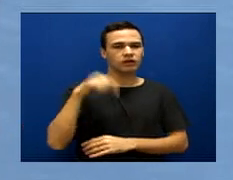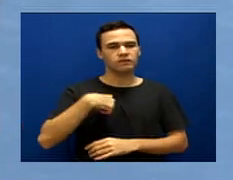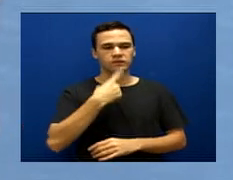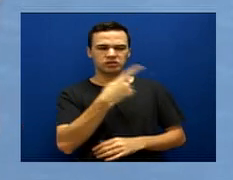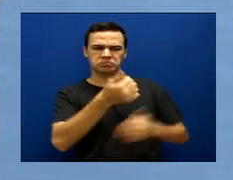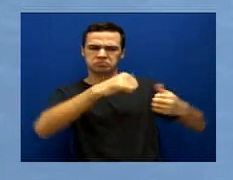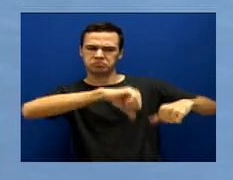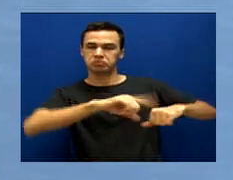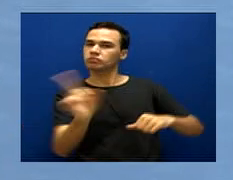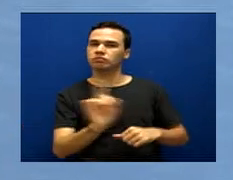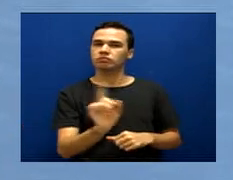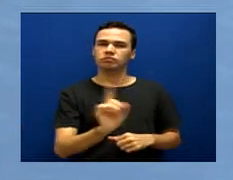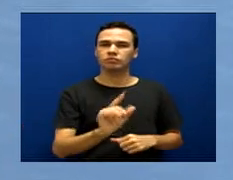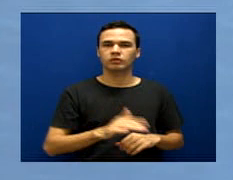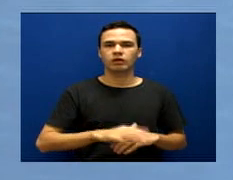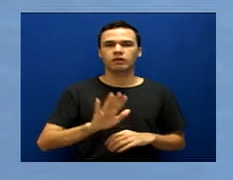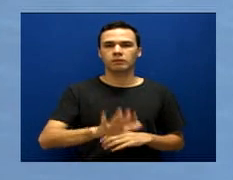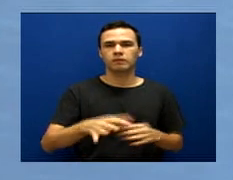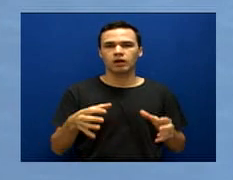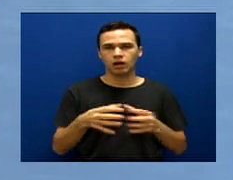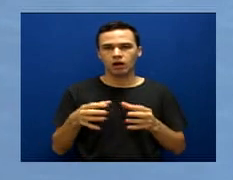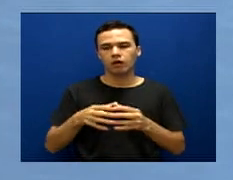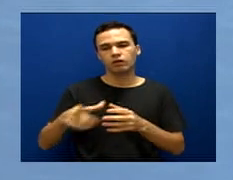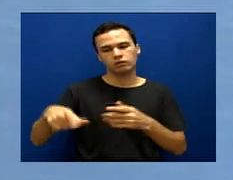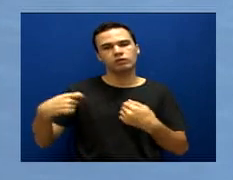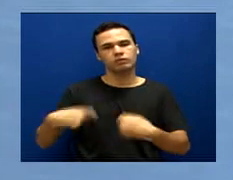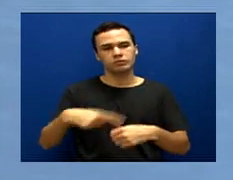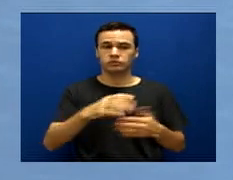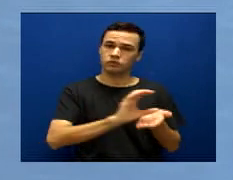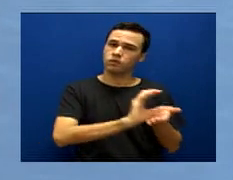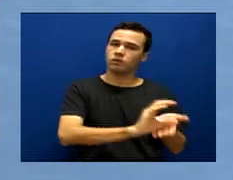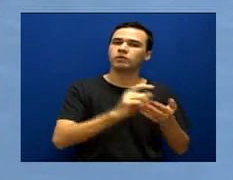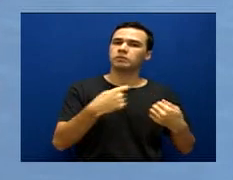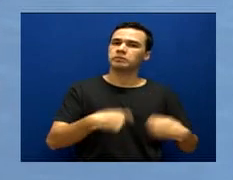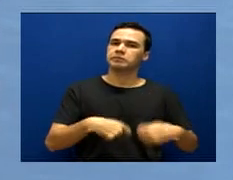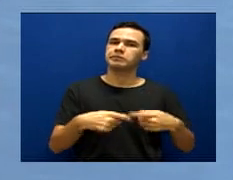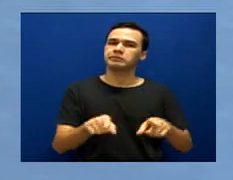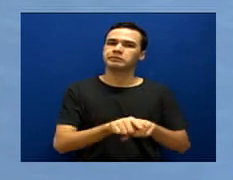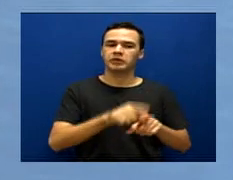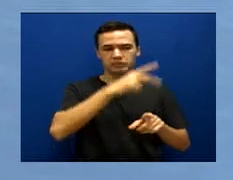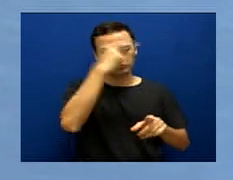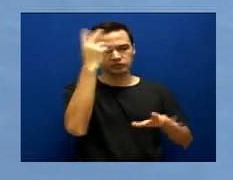o trabalho de ninguém. Mas o comitê ele tem que ter, e o conselho tem que ter pessoas